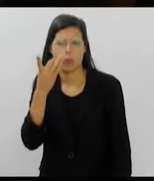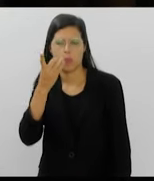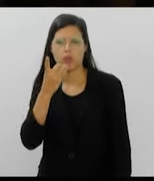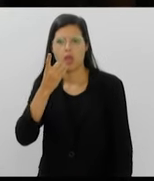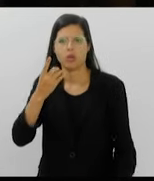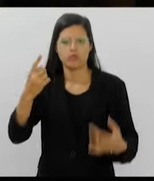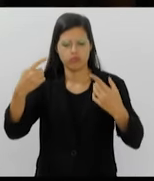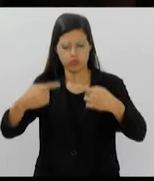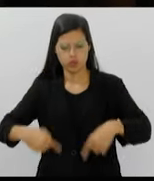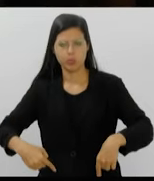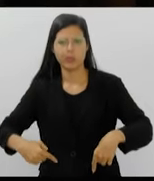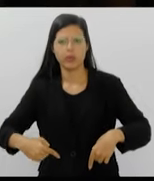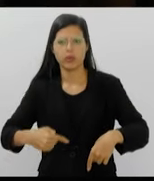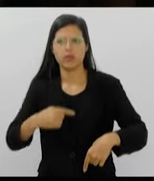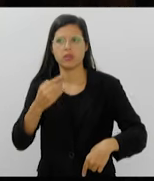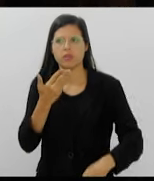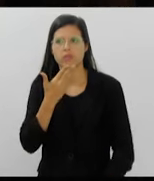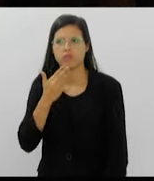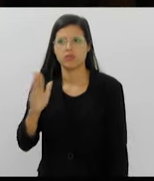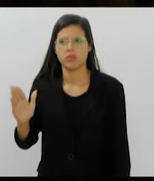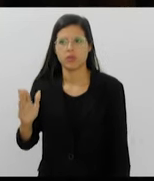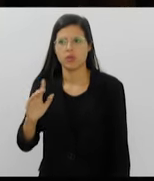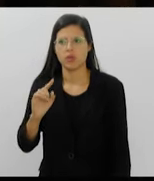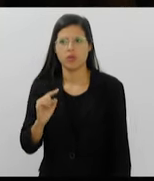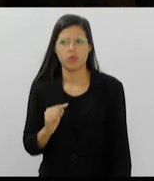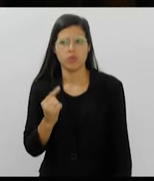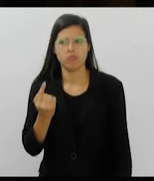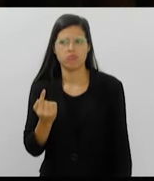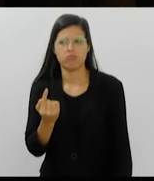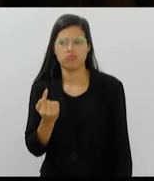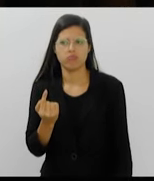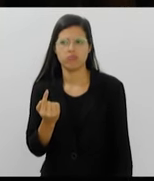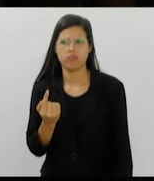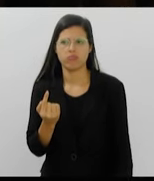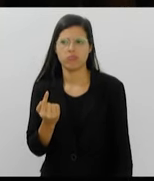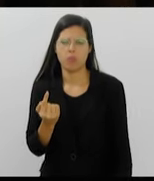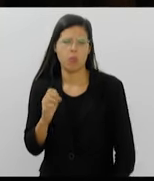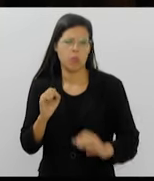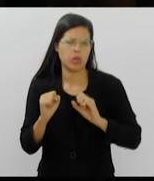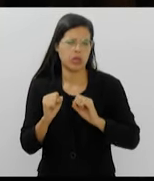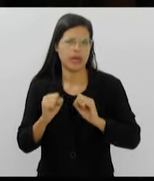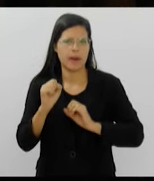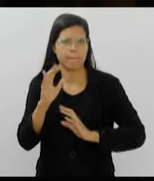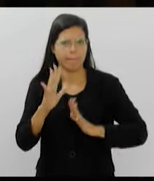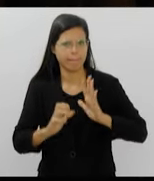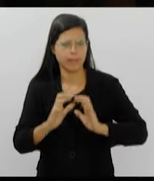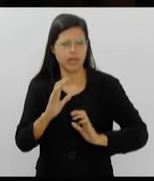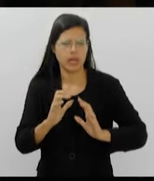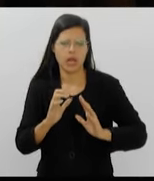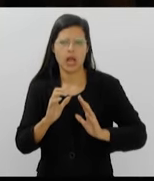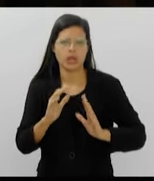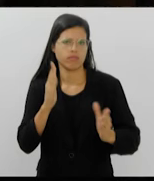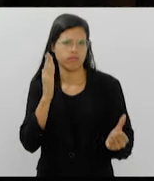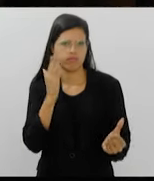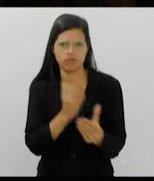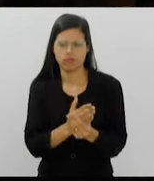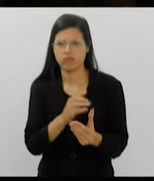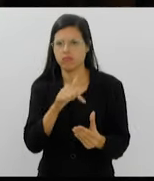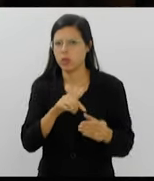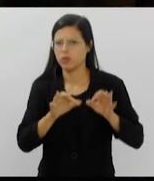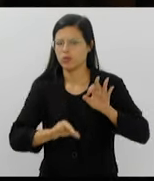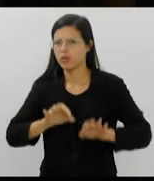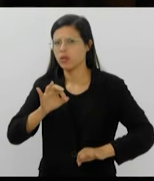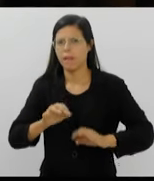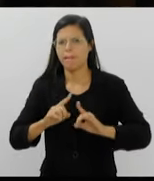um deles abriu mão do direito de brigar judicialmente, respeitando o resultado